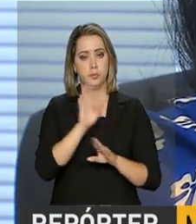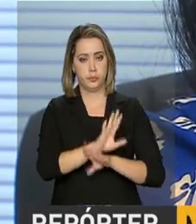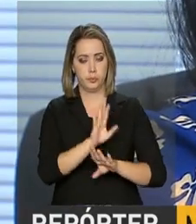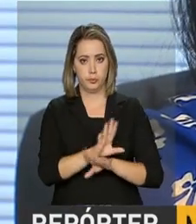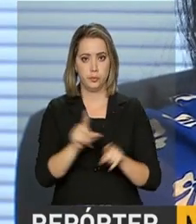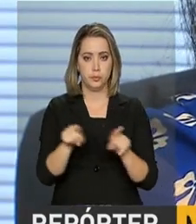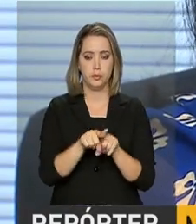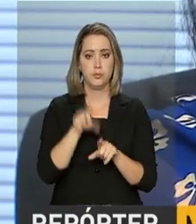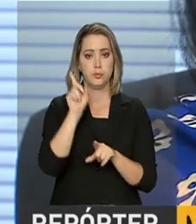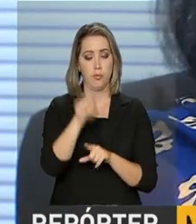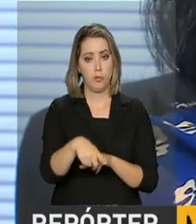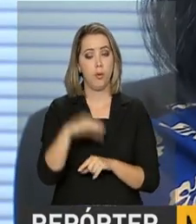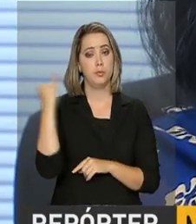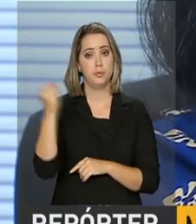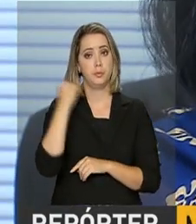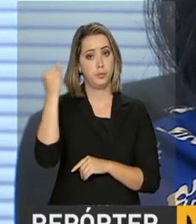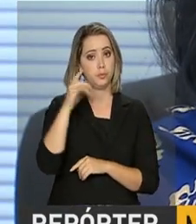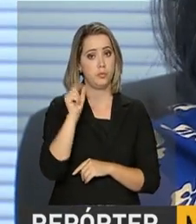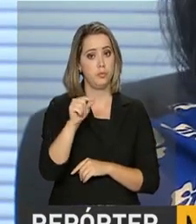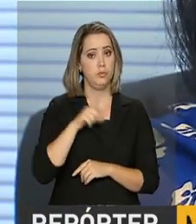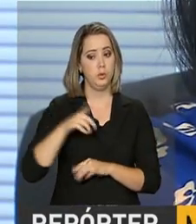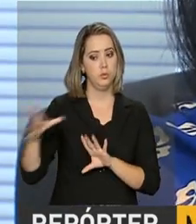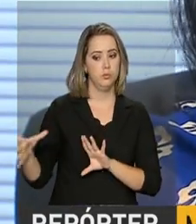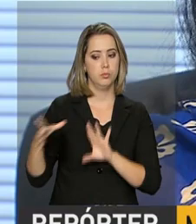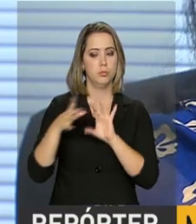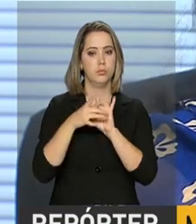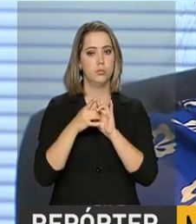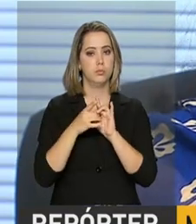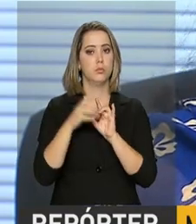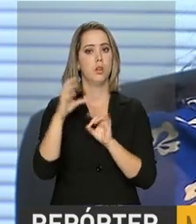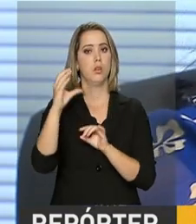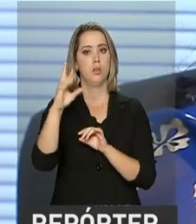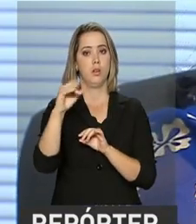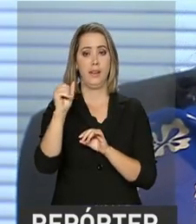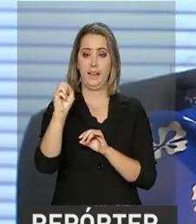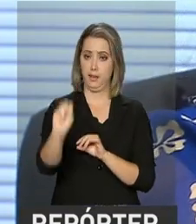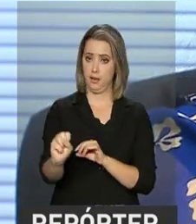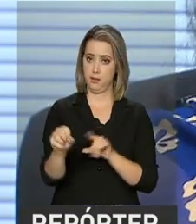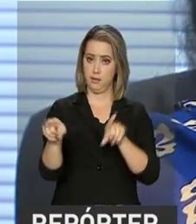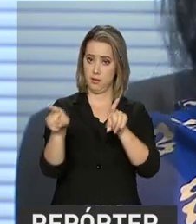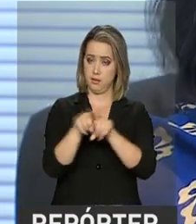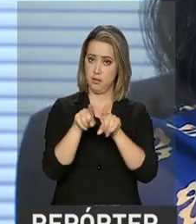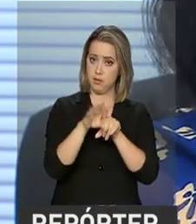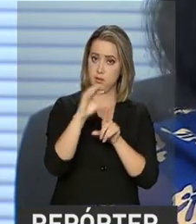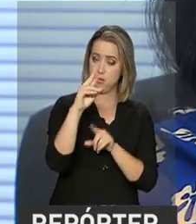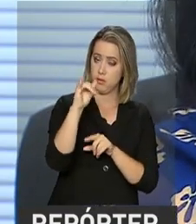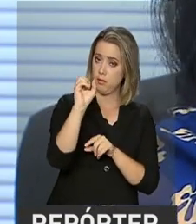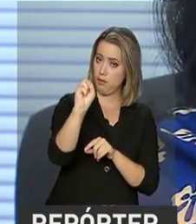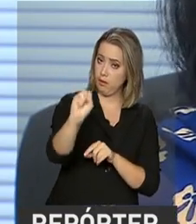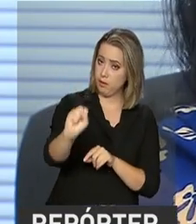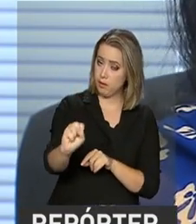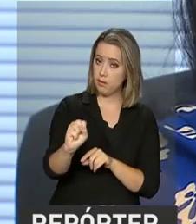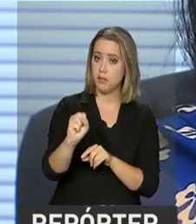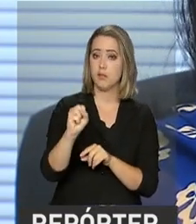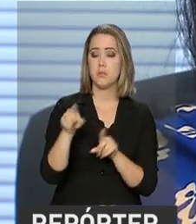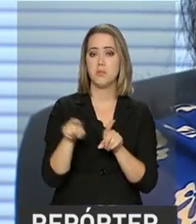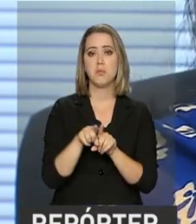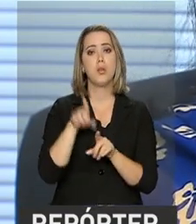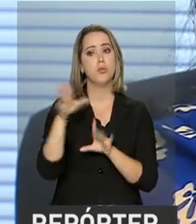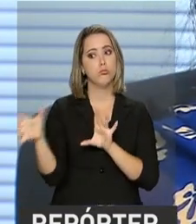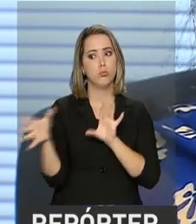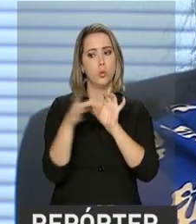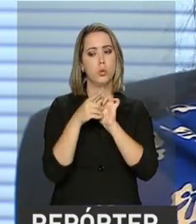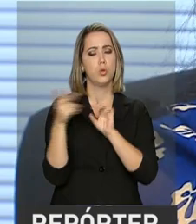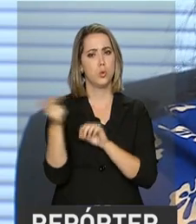né então é muito importante que haja uma integração entre a proteção social especial e a proteção social básica né Para